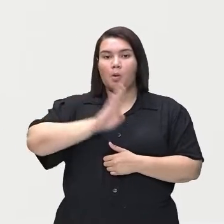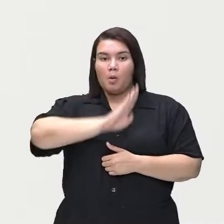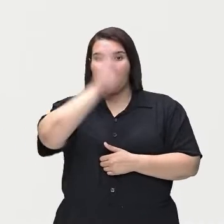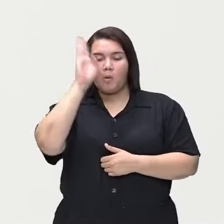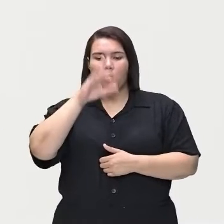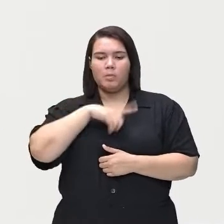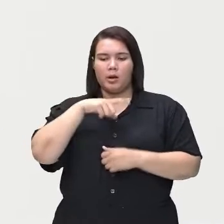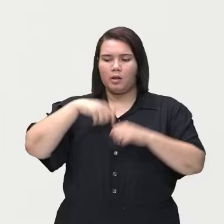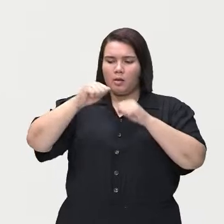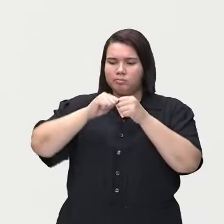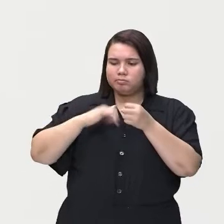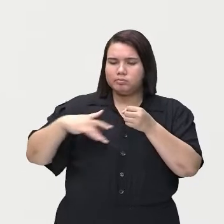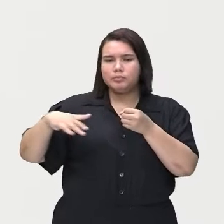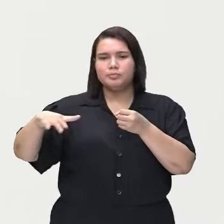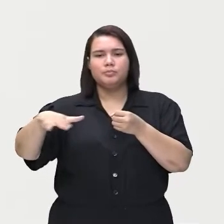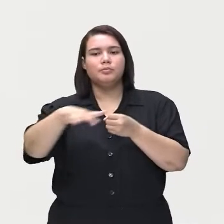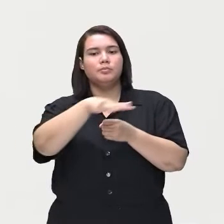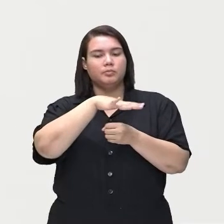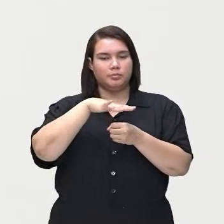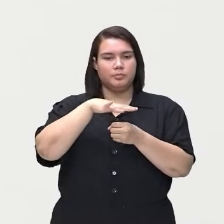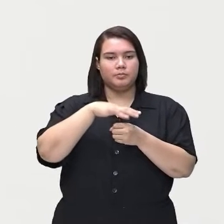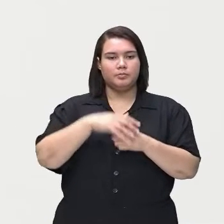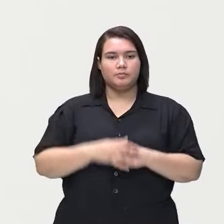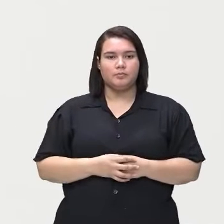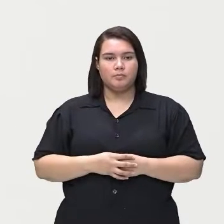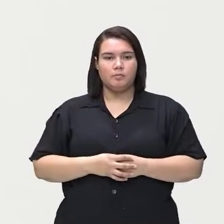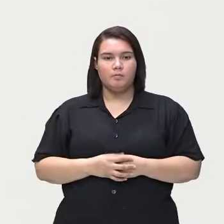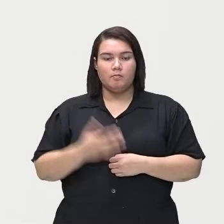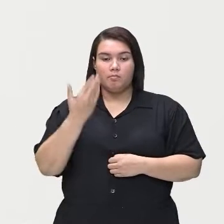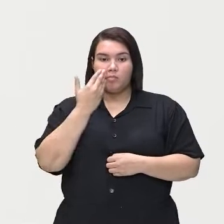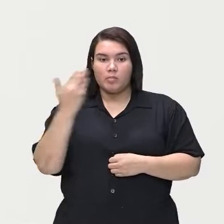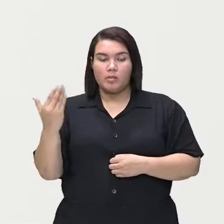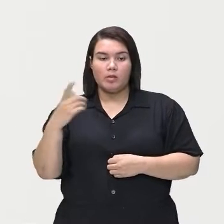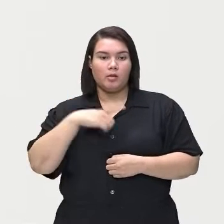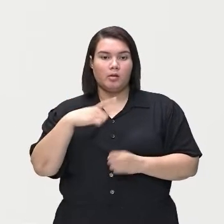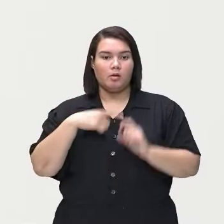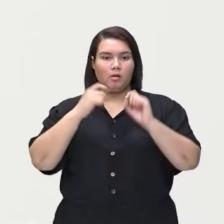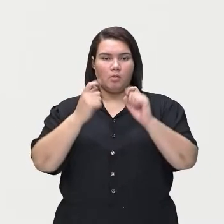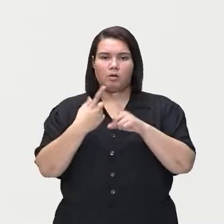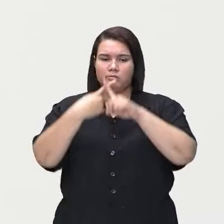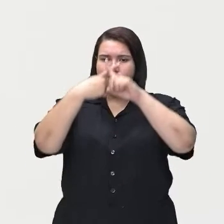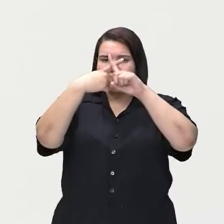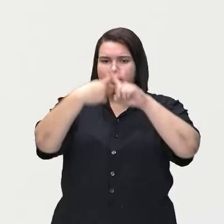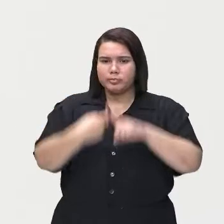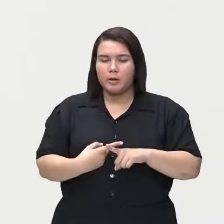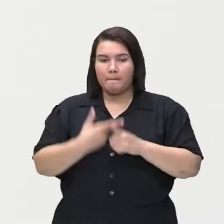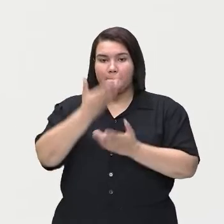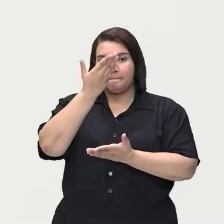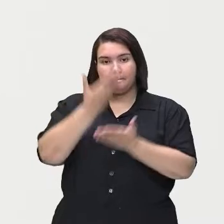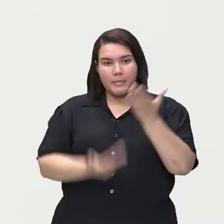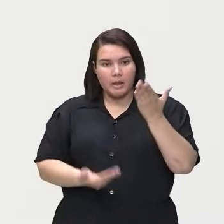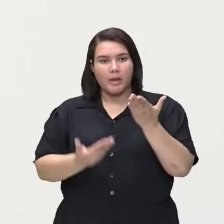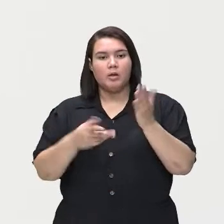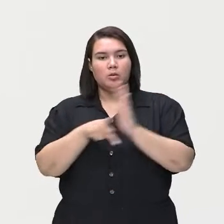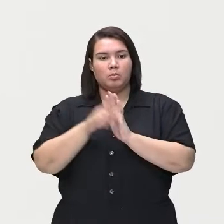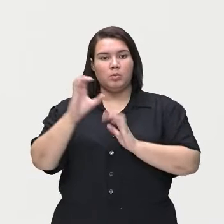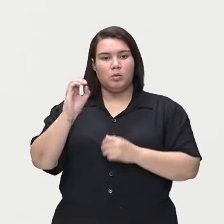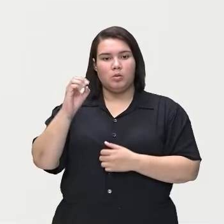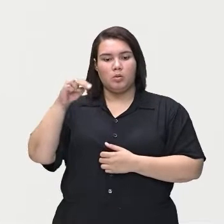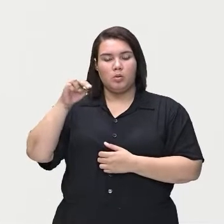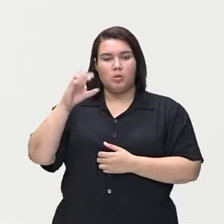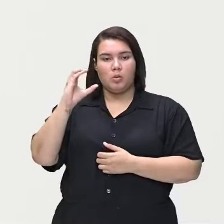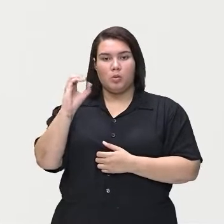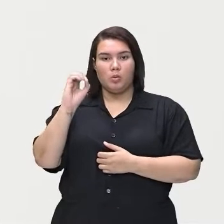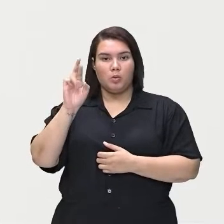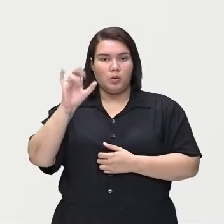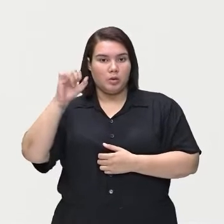o mar Mediterrâneo. Logo após ser derrotada lá na chamada Batalha de Corinto,